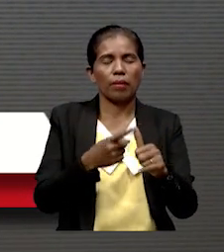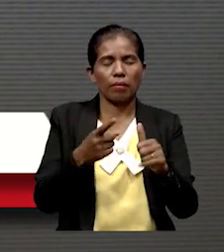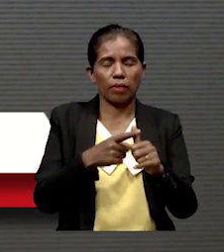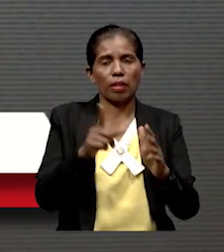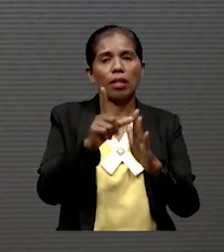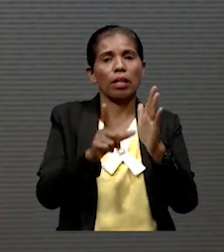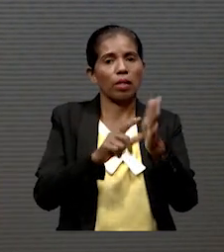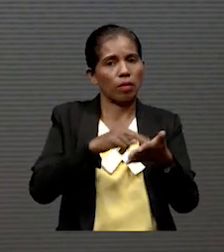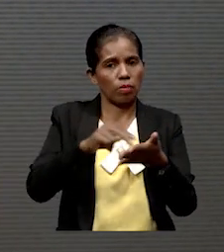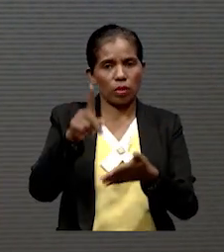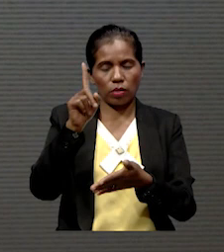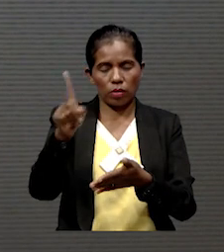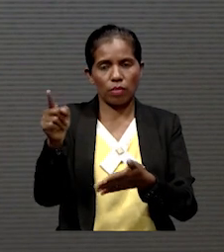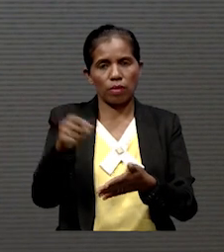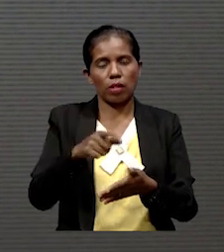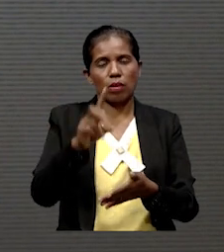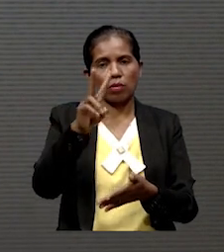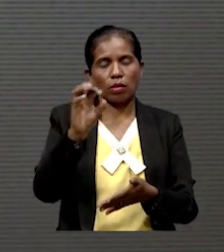número